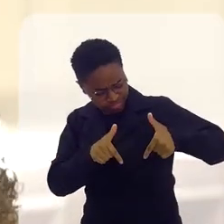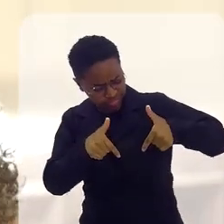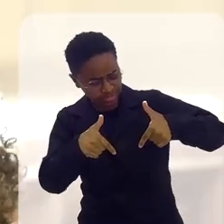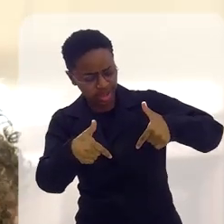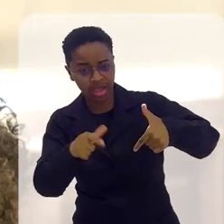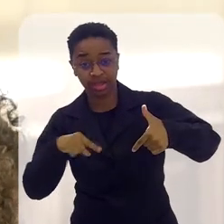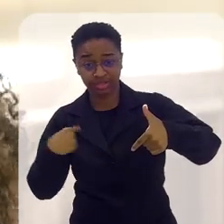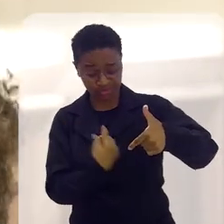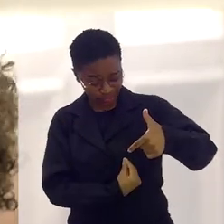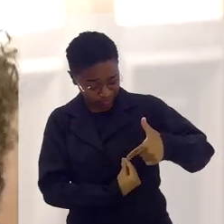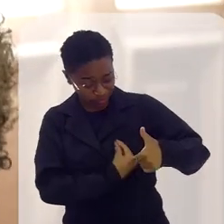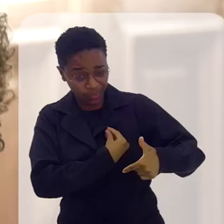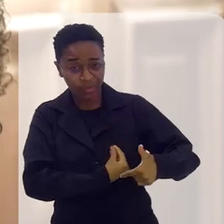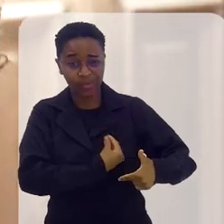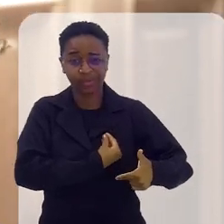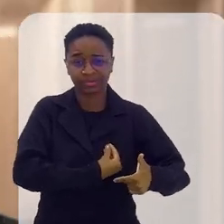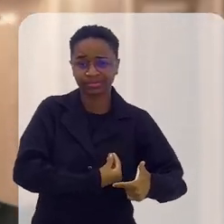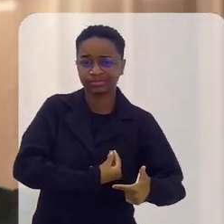engrandecer e